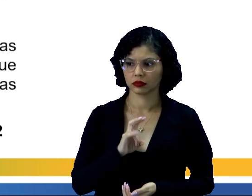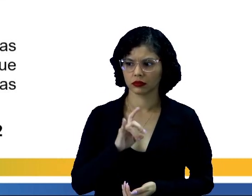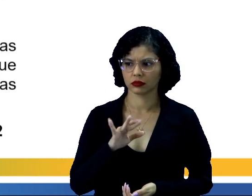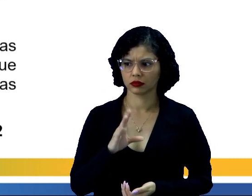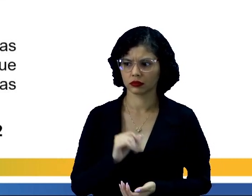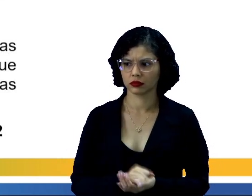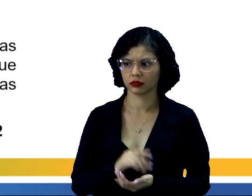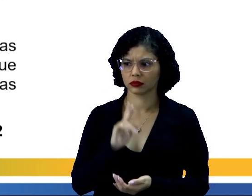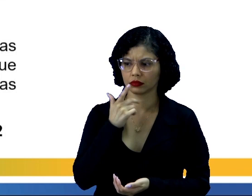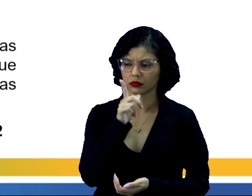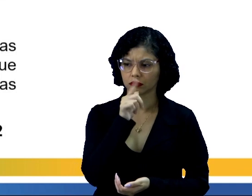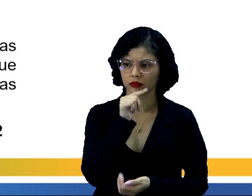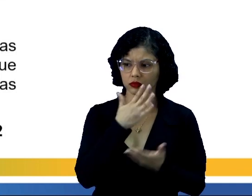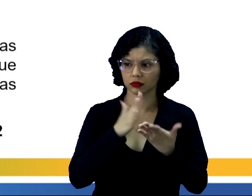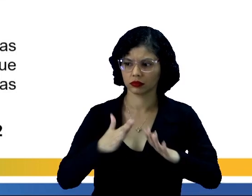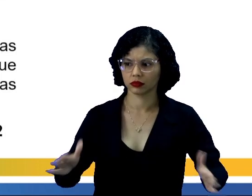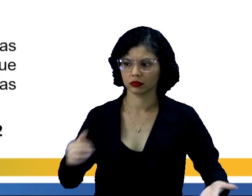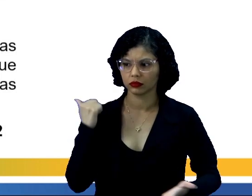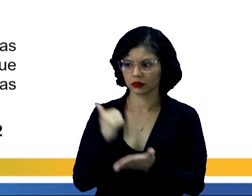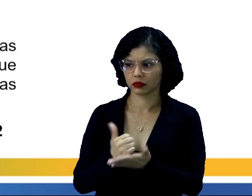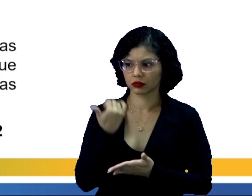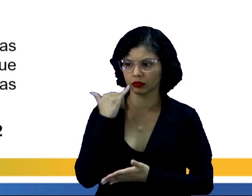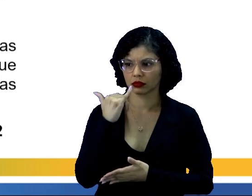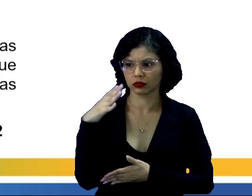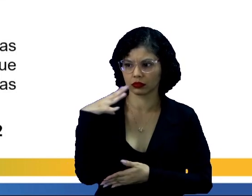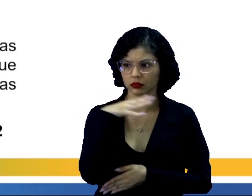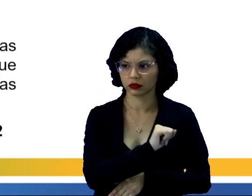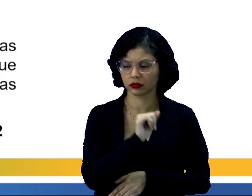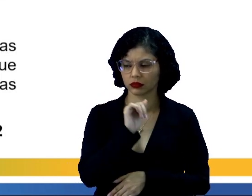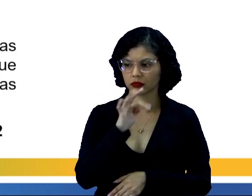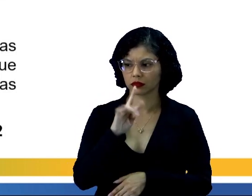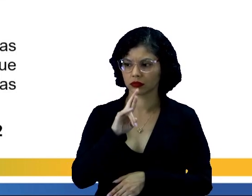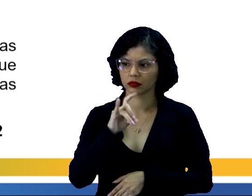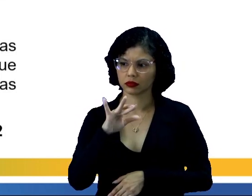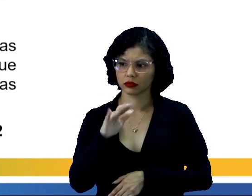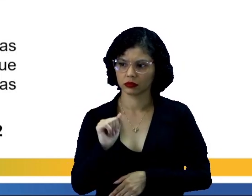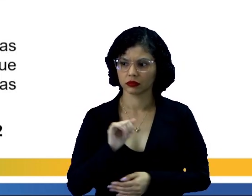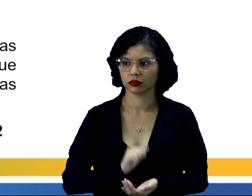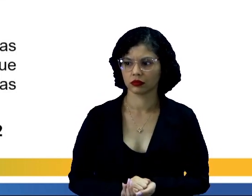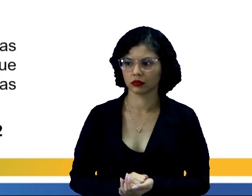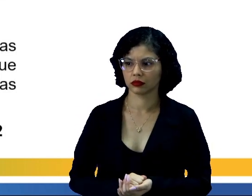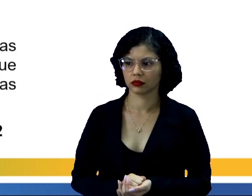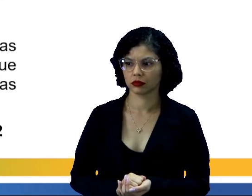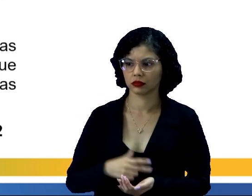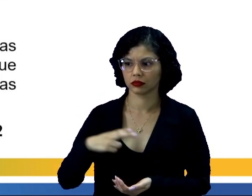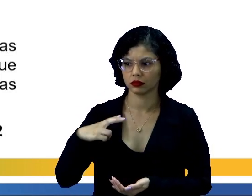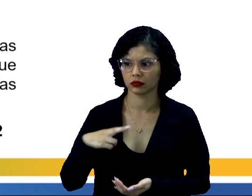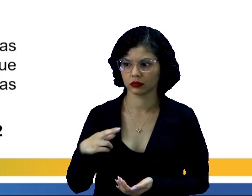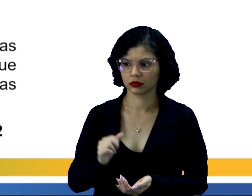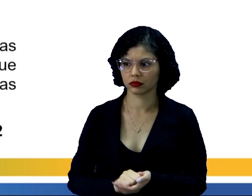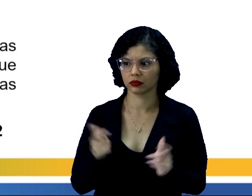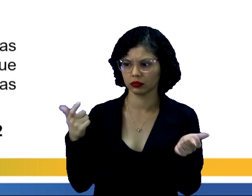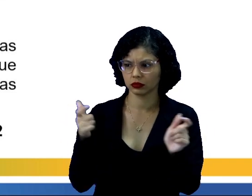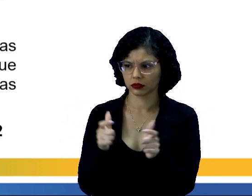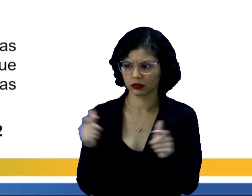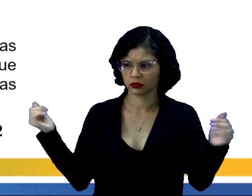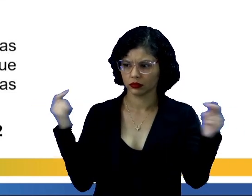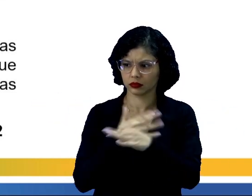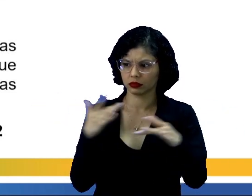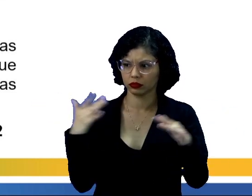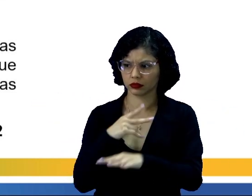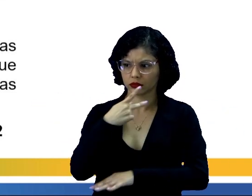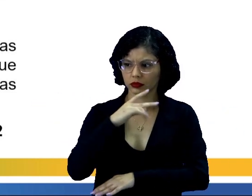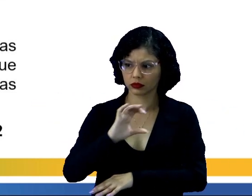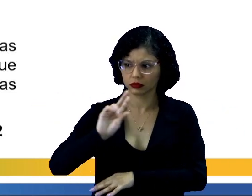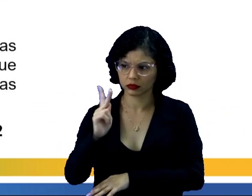conta escassez hídrica, contratação emergencial de usinas termoelétricas, contratação de pequenos